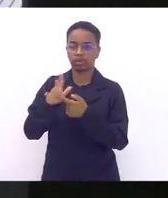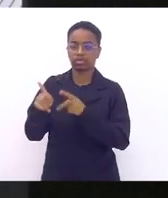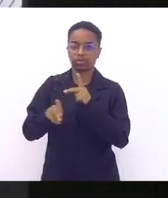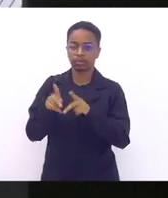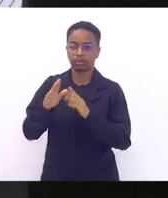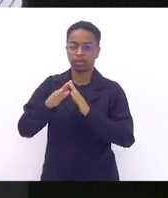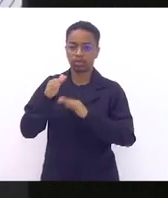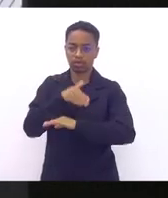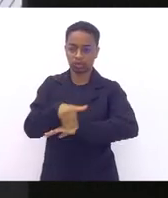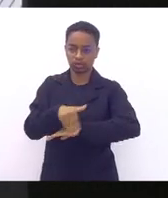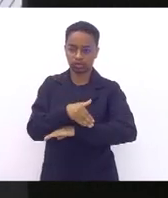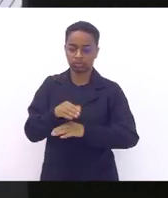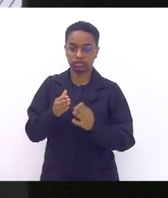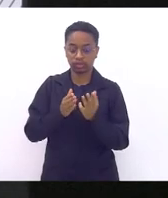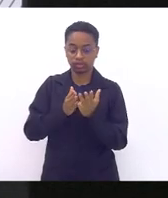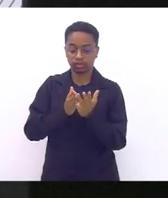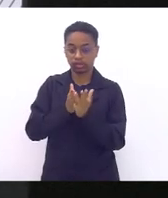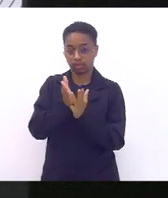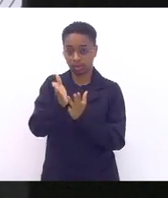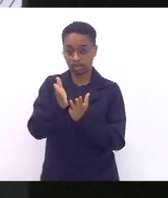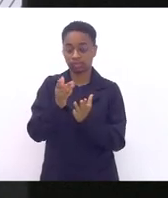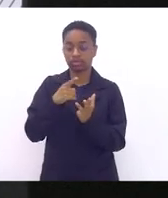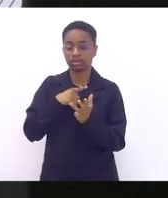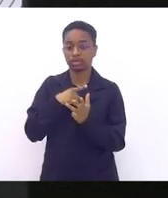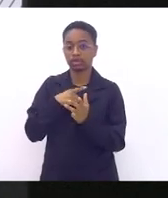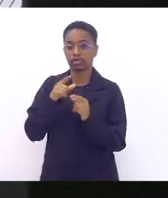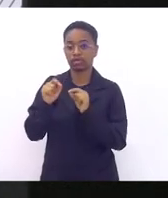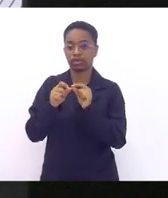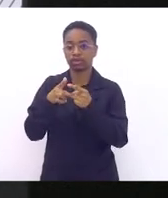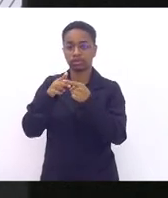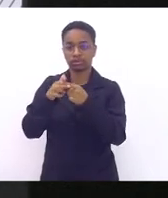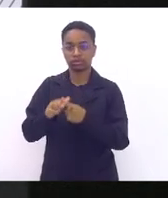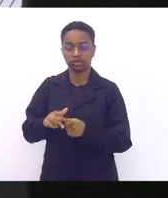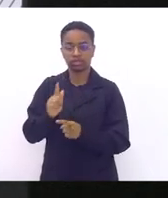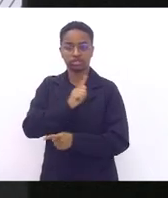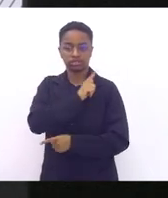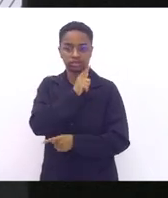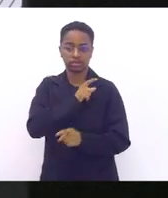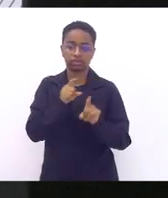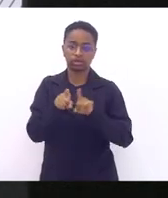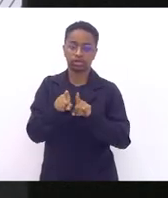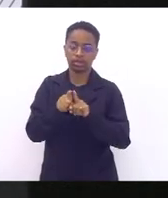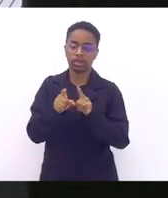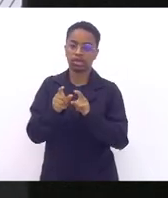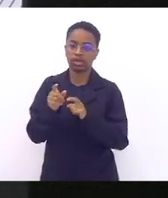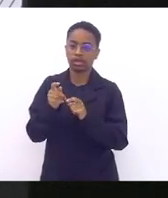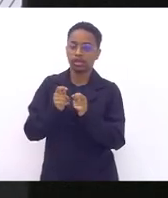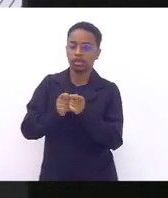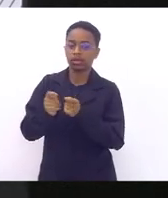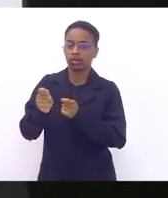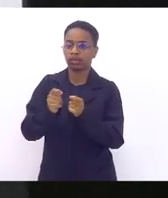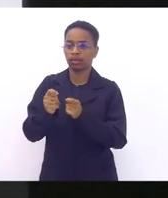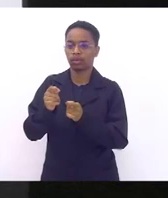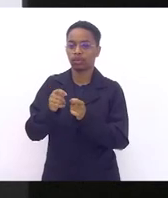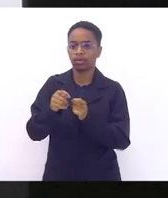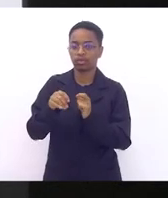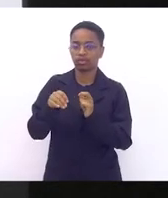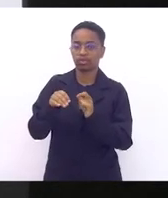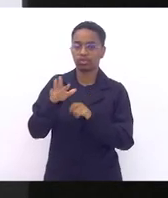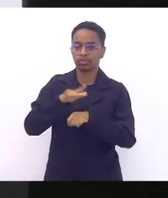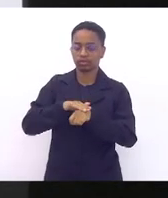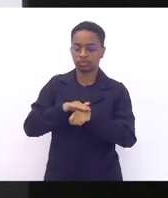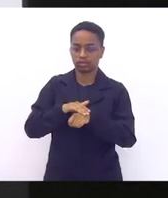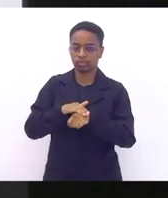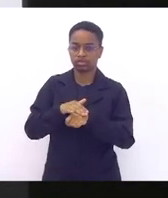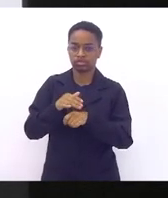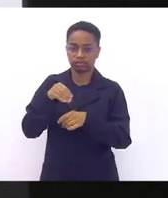de rua. No eixo 4, teve o aperfeiçoamento das gestões e monitoramento dos programas de controle da tuberculose municipais e estadual. Então,